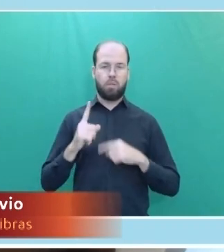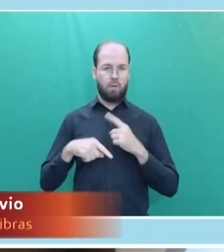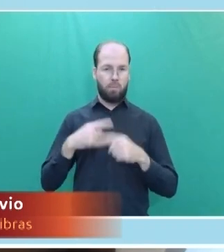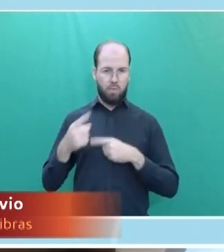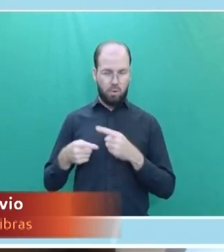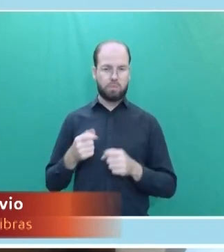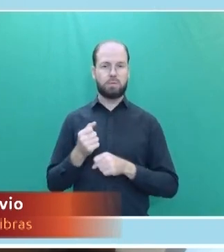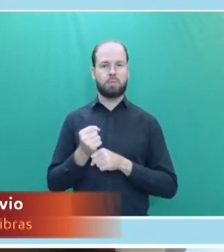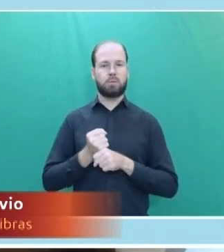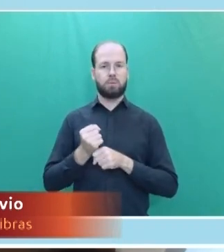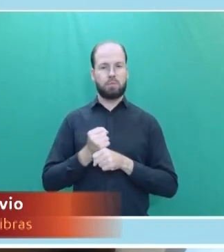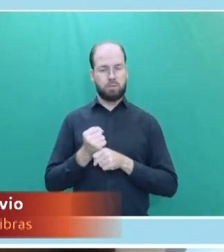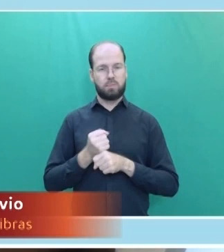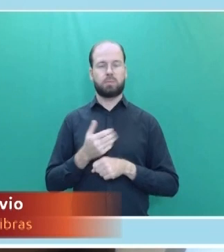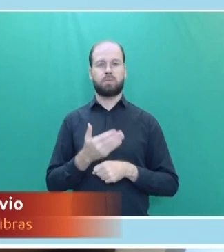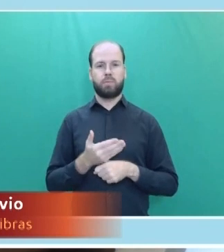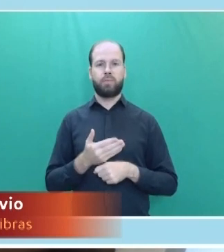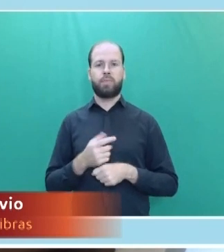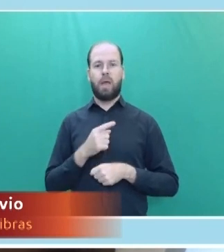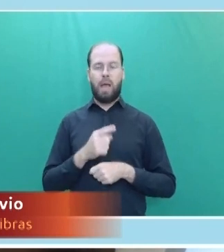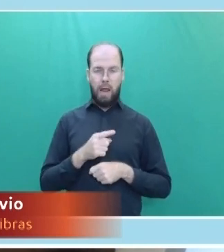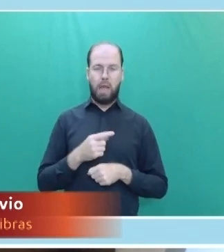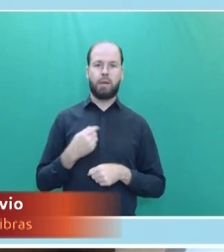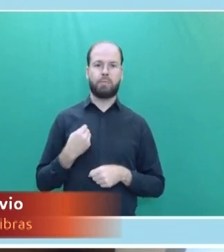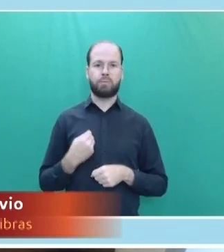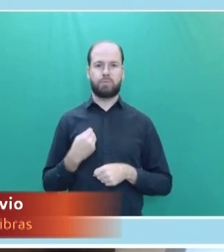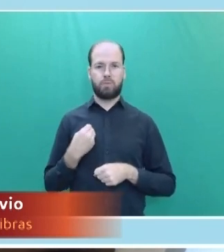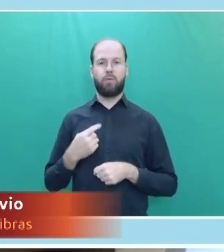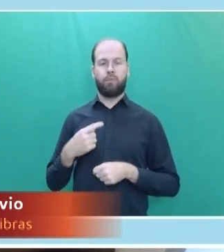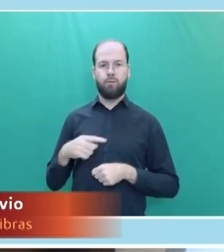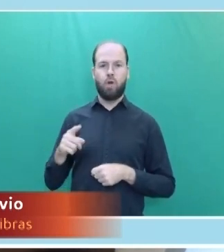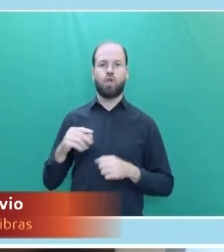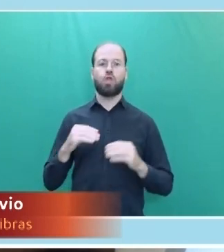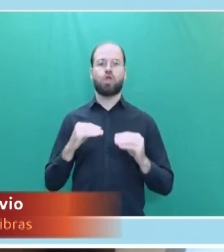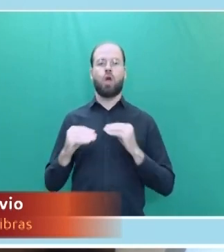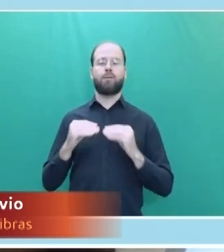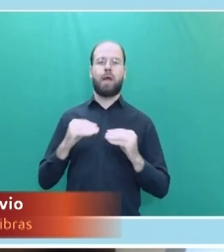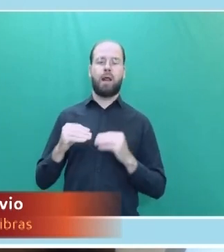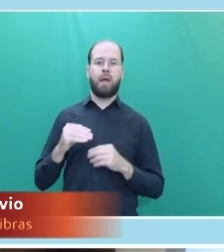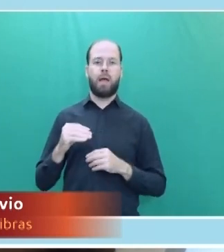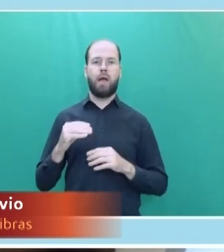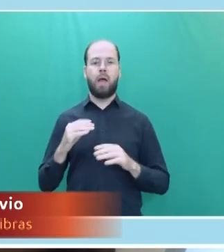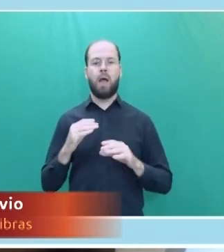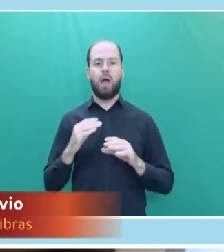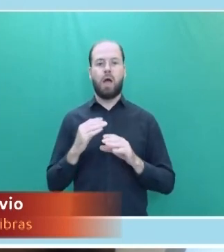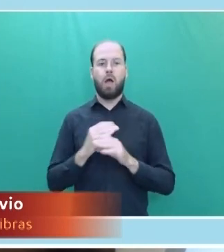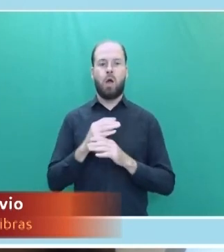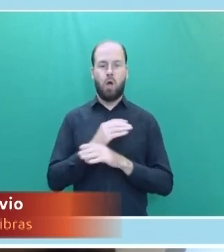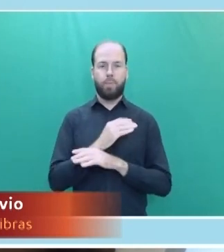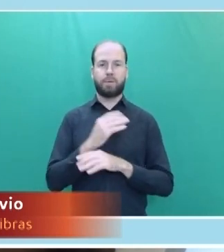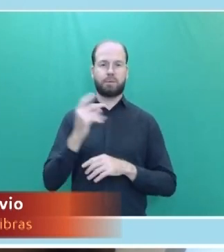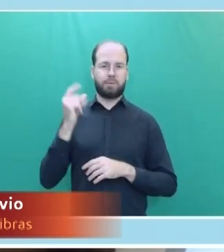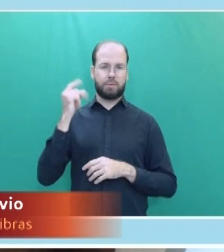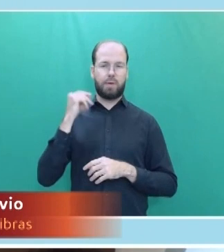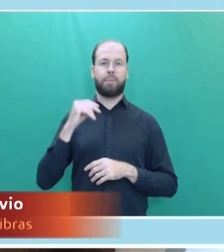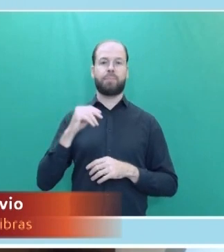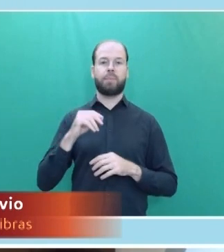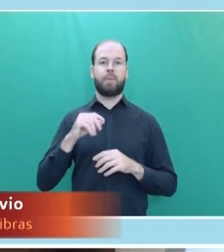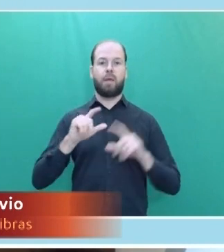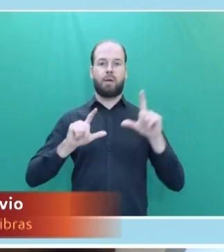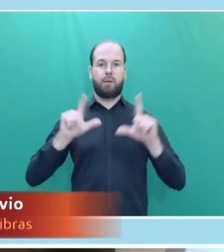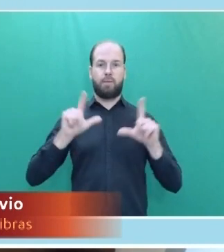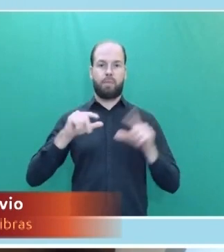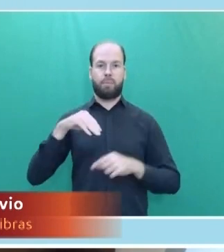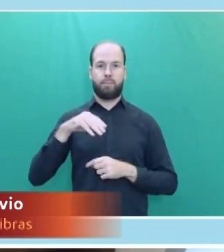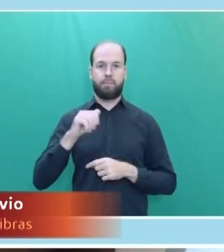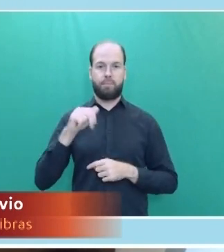muitos anos ela foi fazer uma novela completa, né, na extinta Rede Manchete.